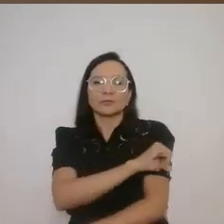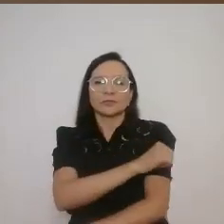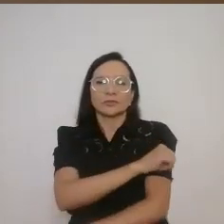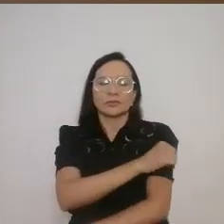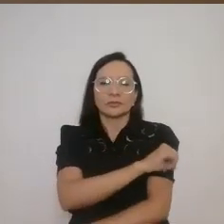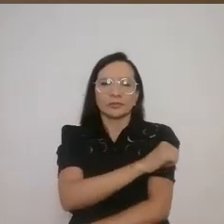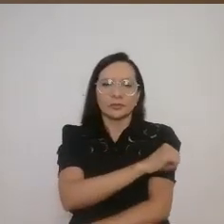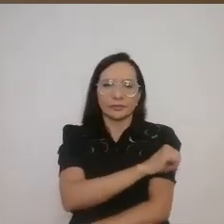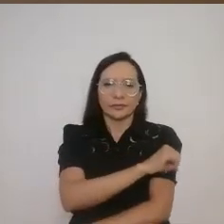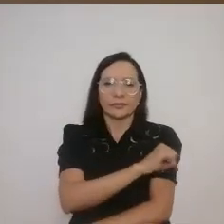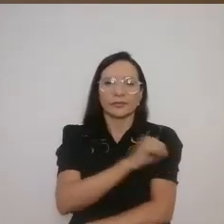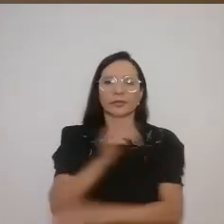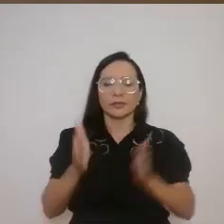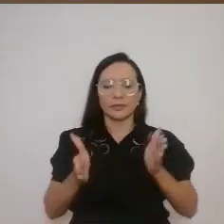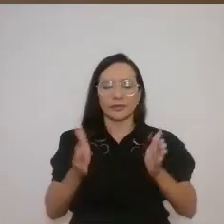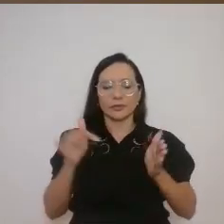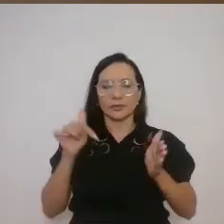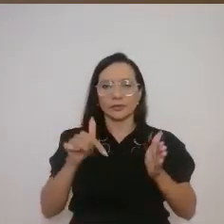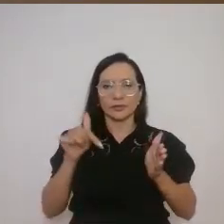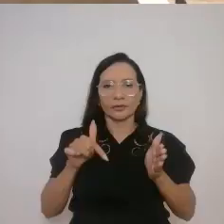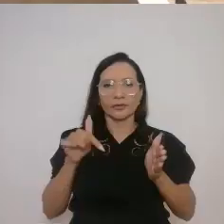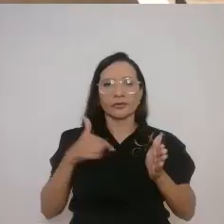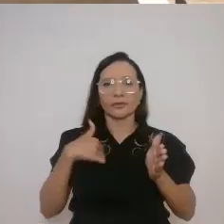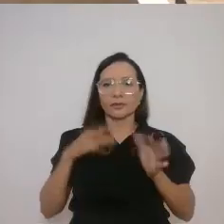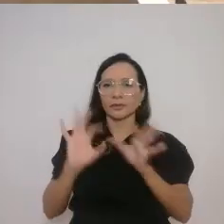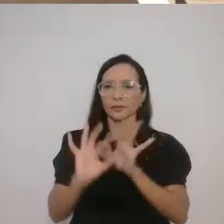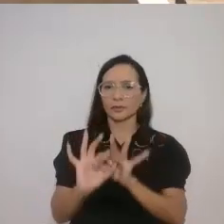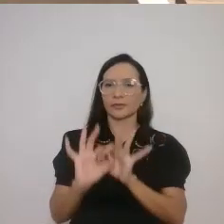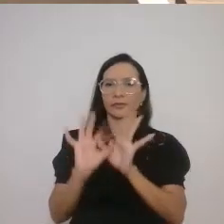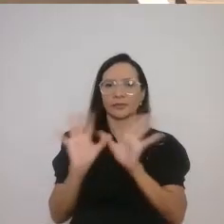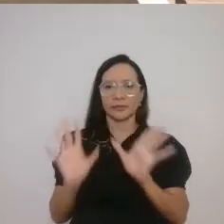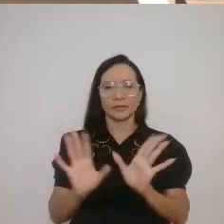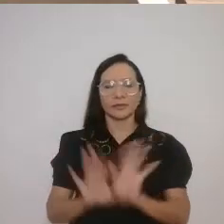referido período. Da minha parte, autorizo. Amém, senhor.